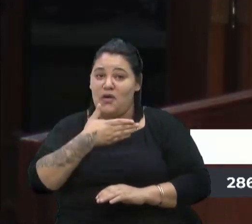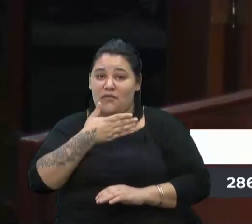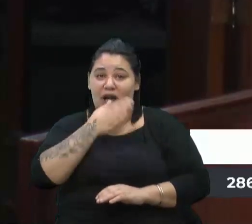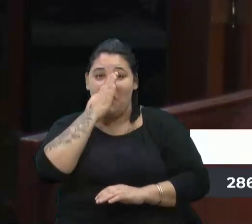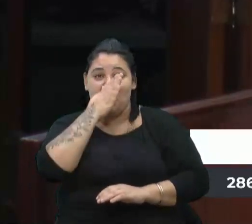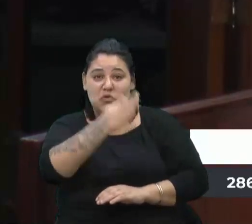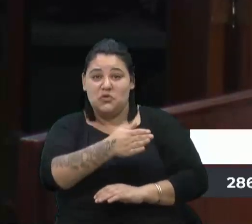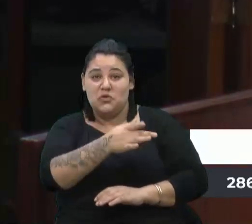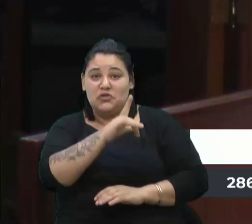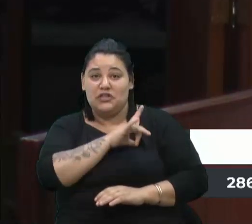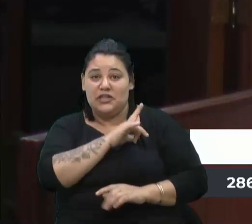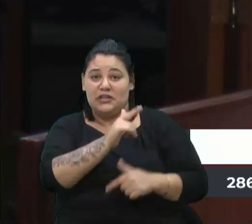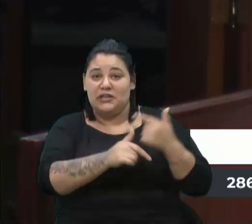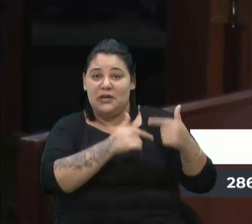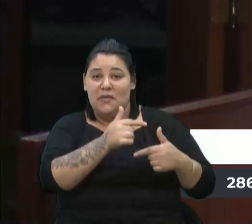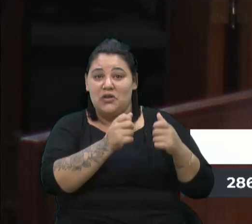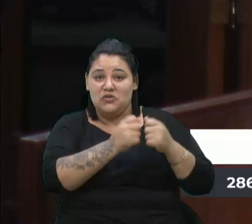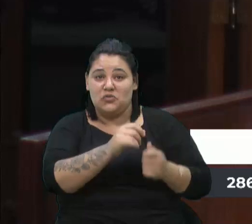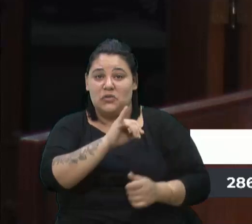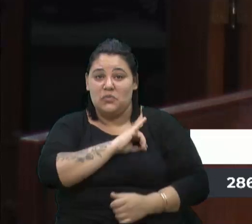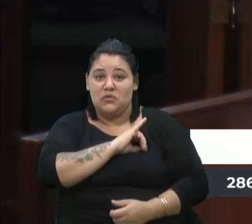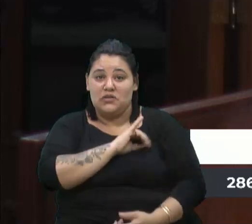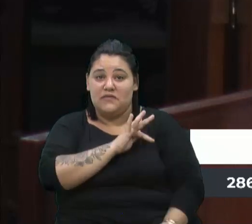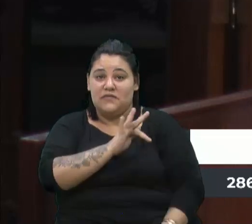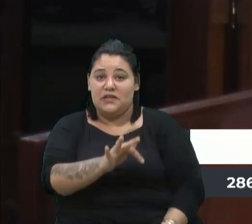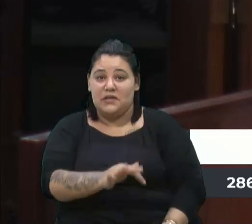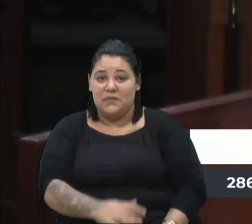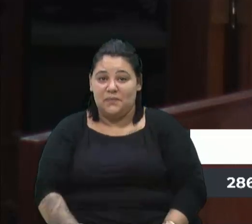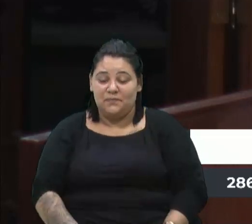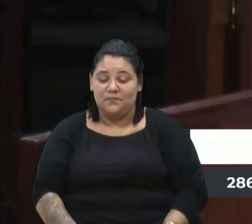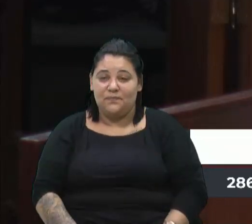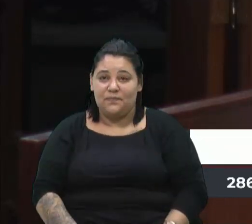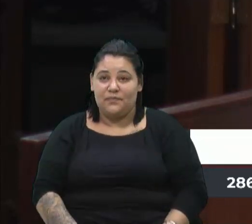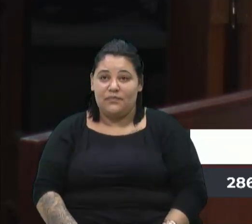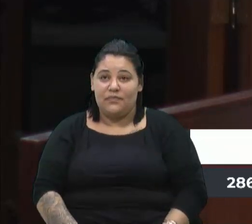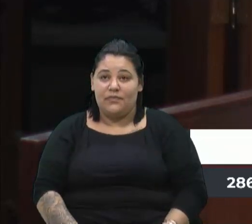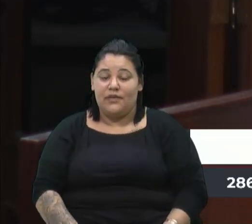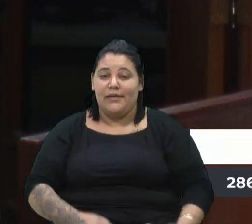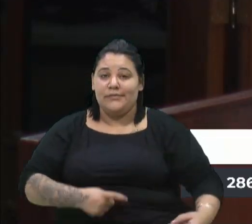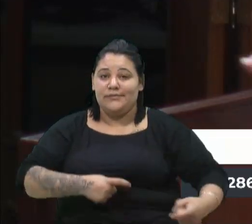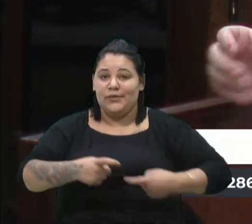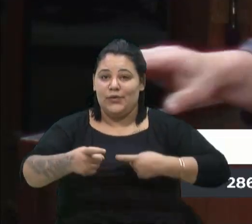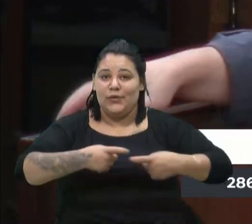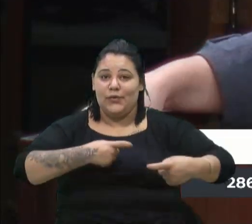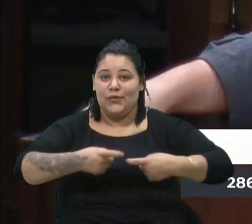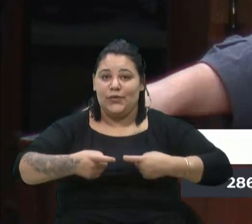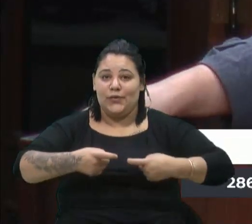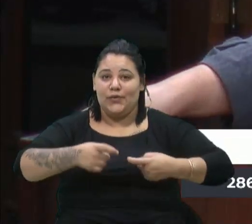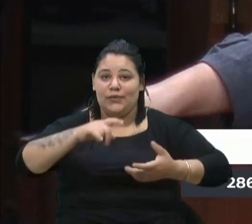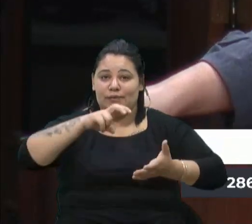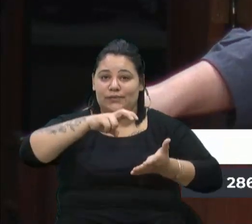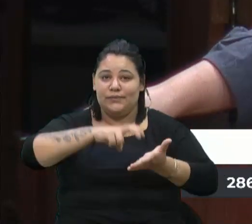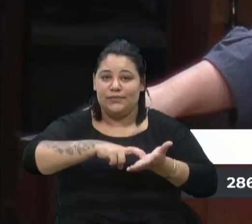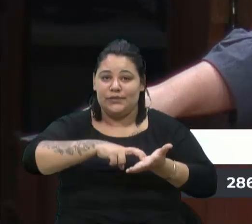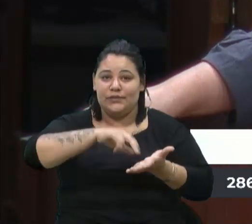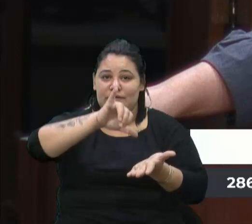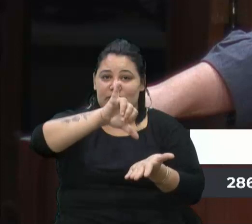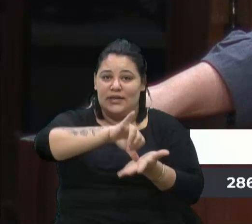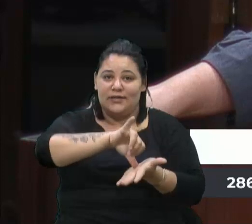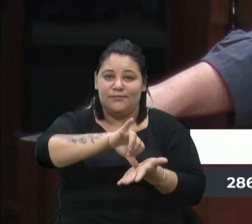ter conspiração com a polícia federal uma parte a guerra com o banco central nos últimos três meses